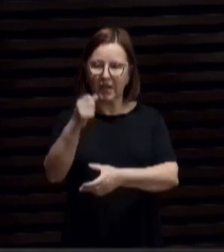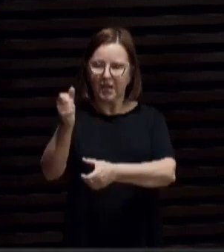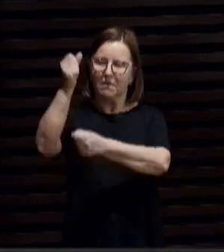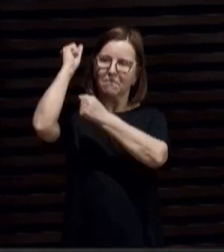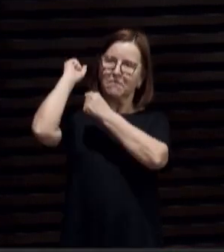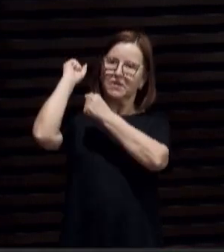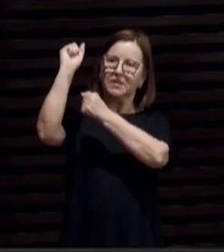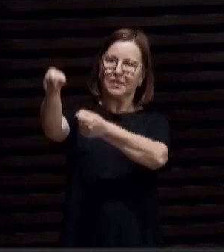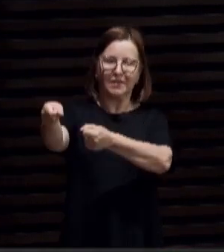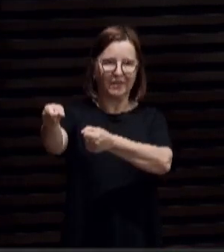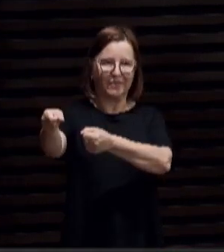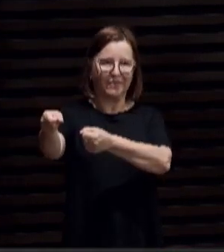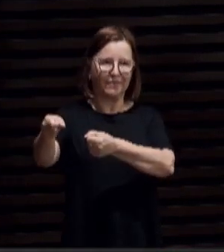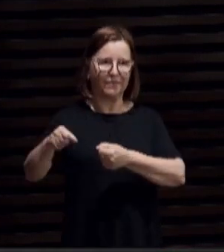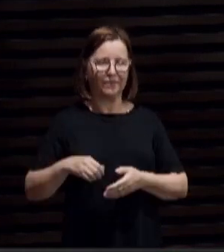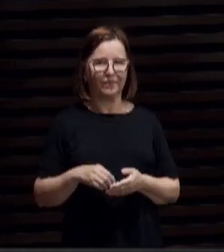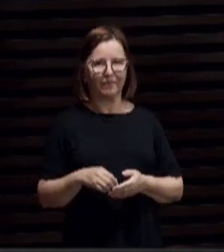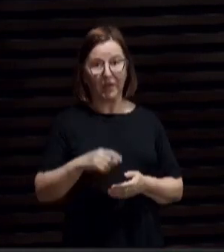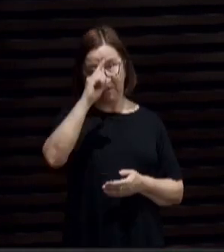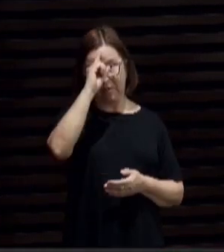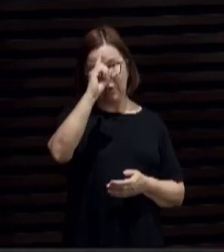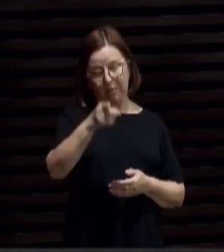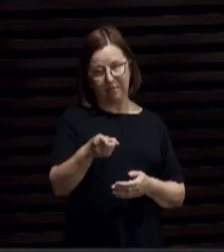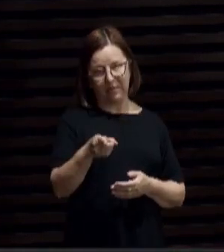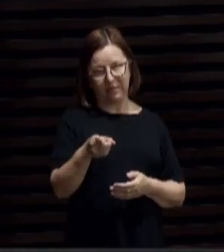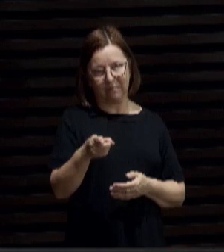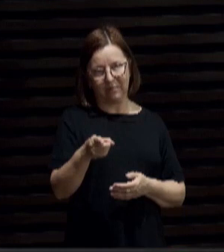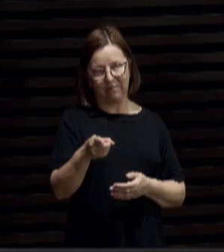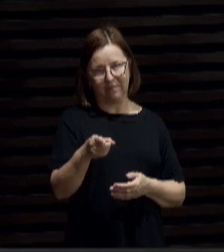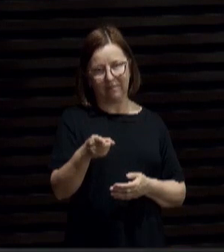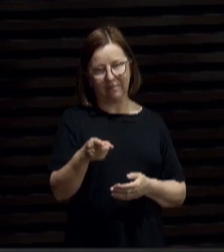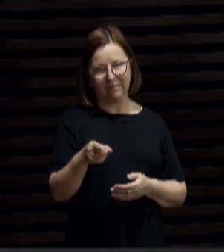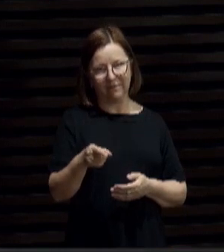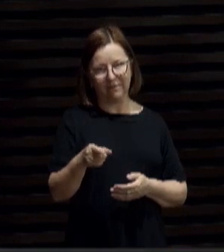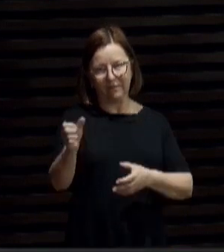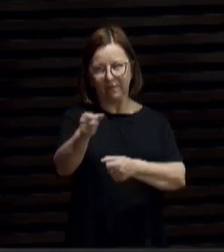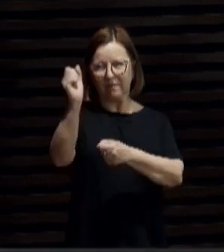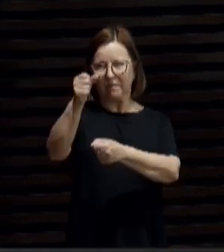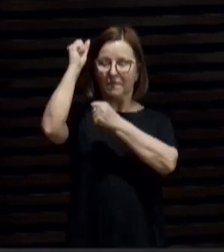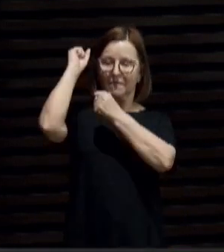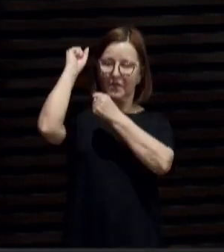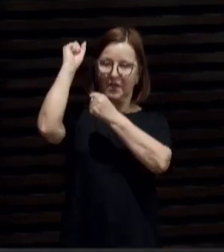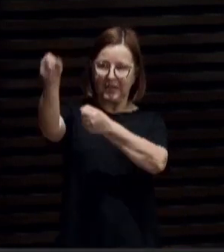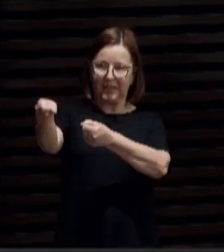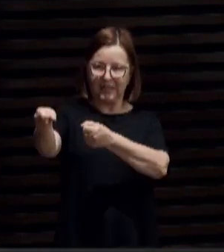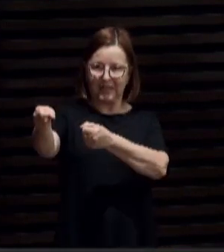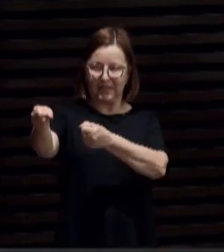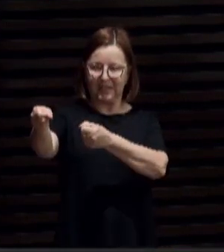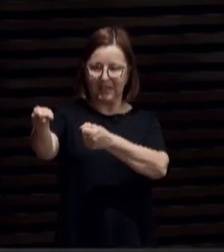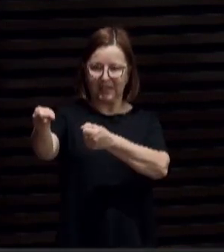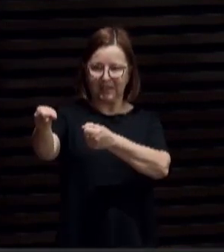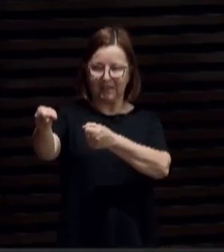O imperativo é, sem dúvida, uma ordem. Lançai. Lançai a